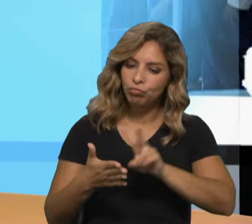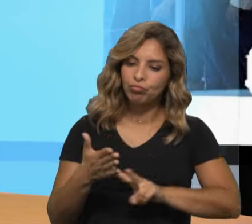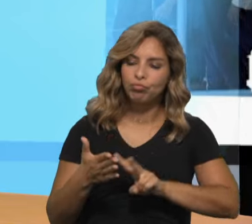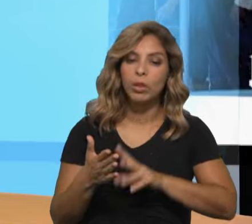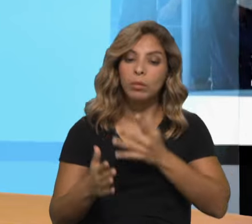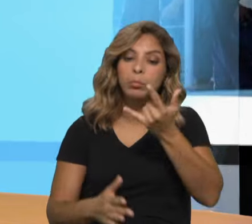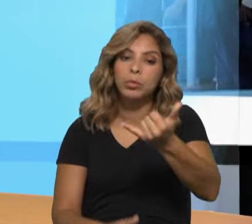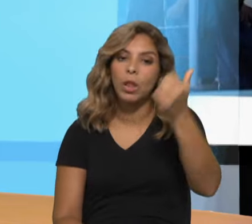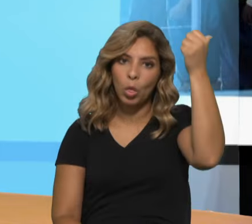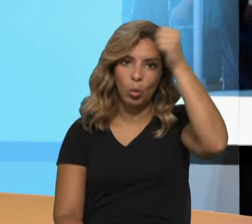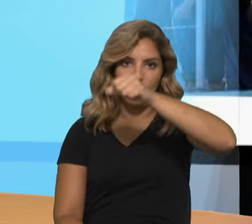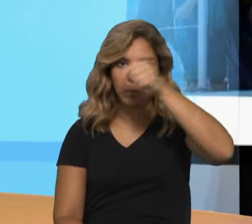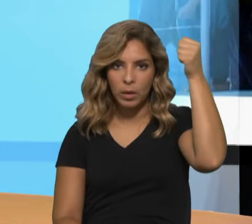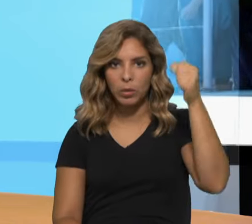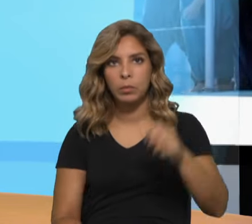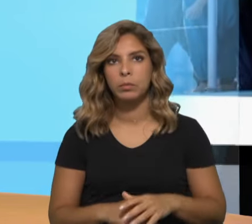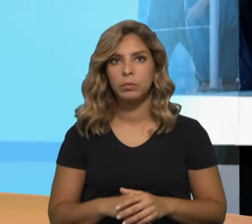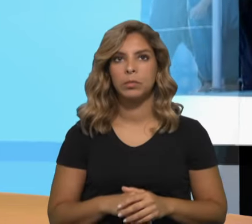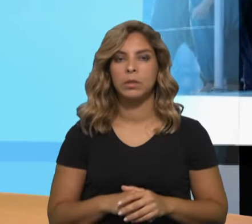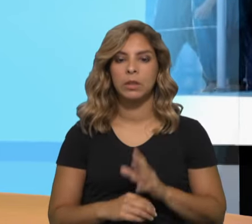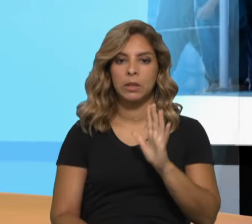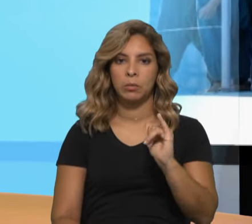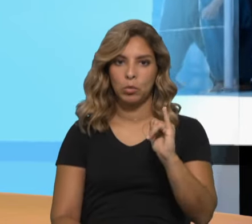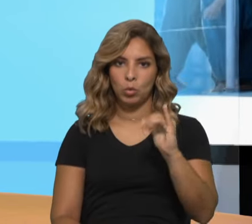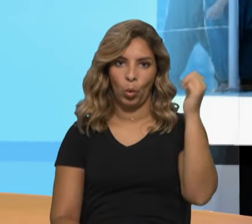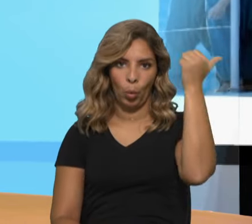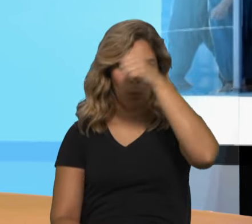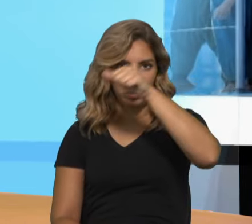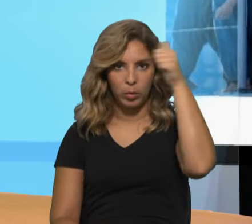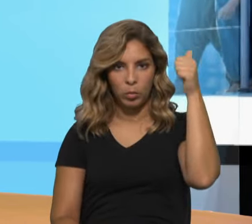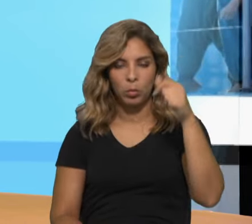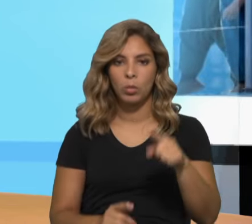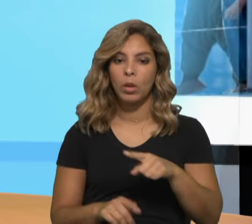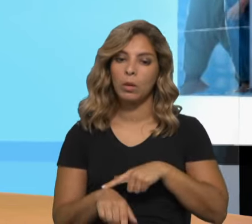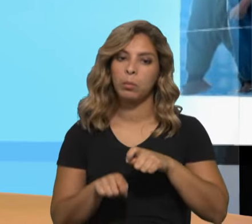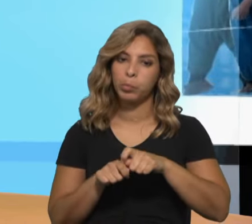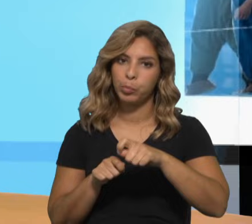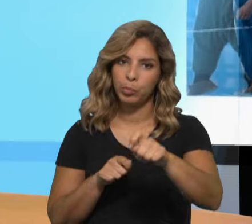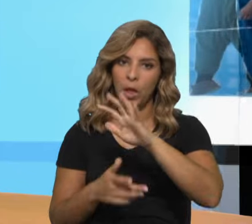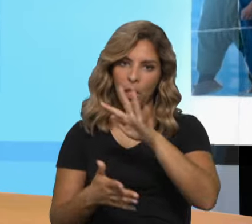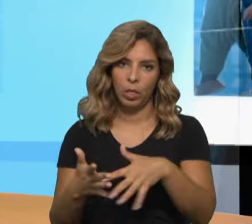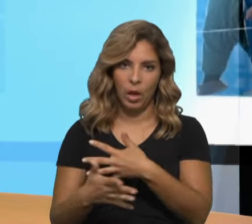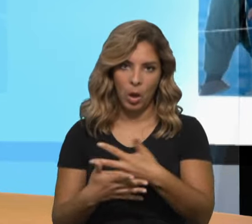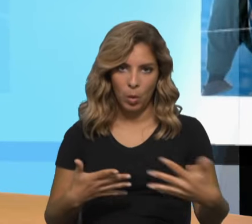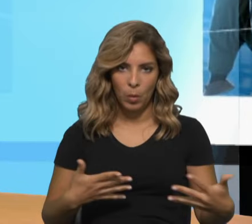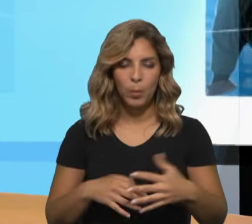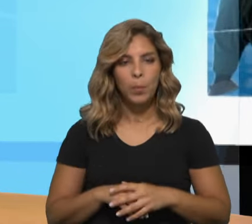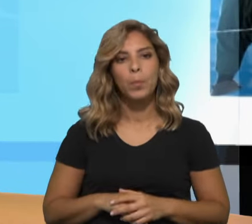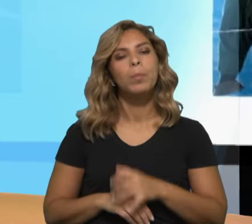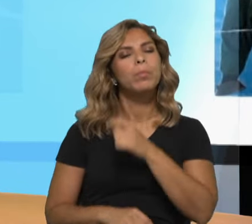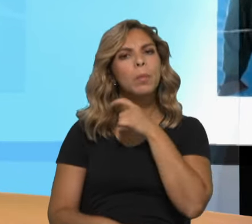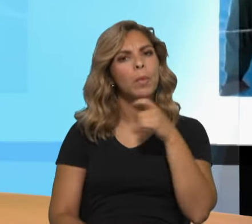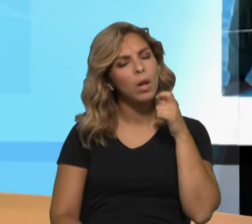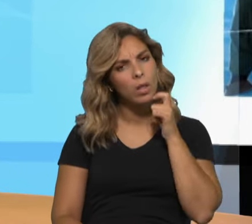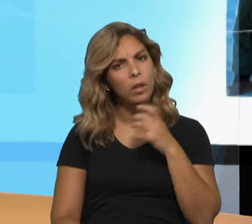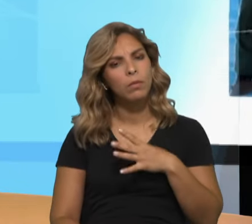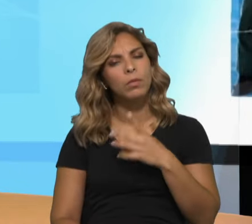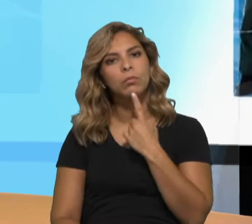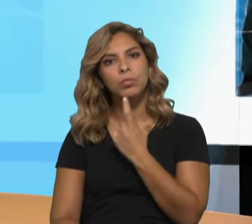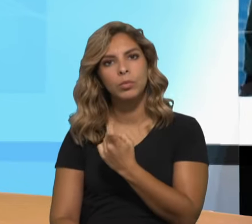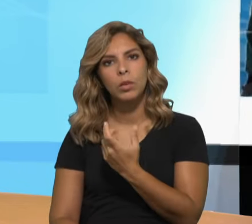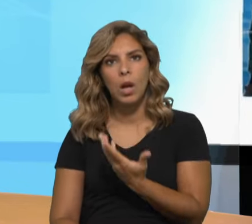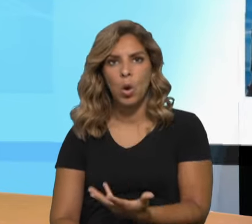domingo. Será o 12º domingo do Tempo Comum. Padre Peter Stilwell, propunha-lhe agora